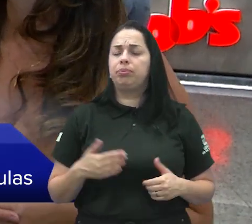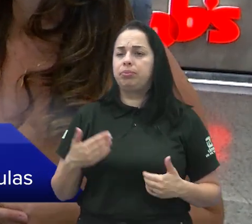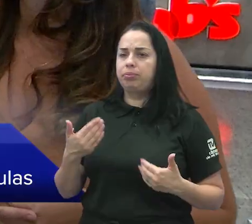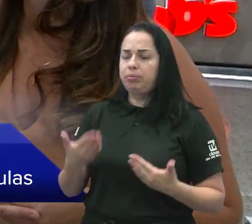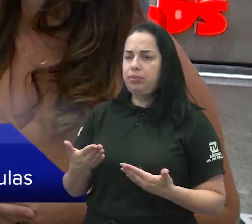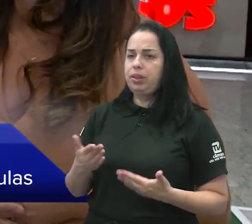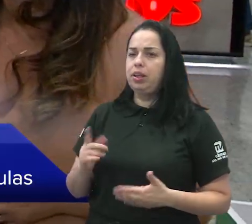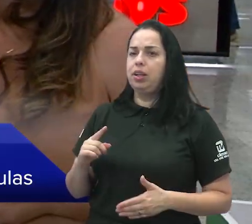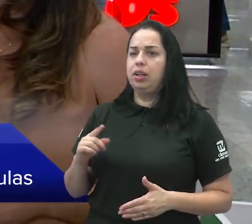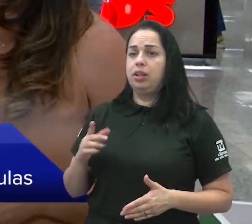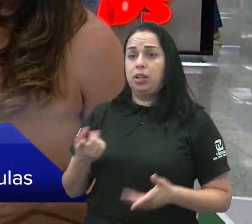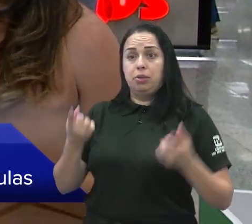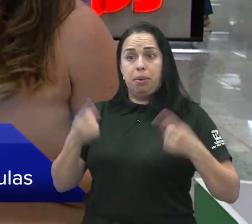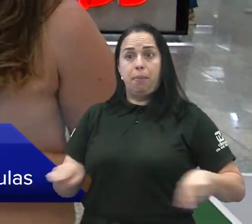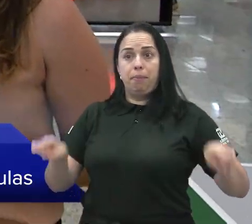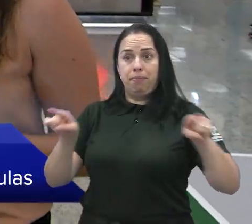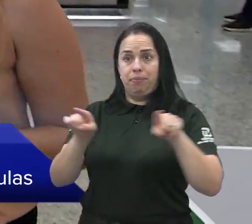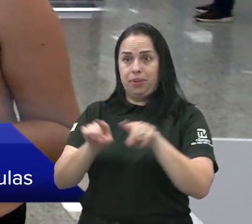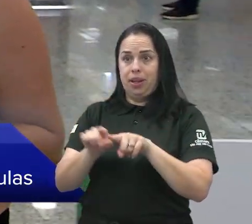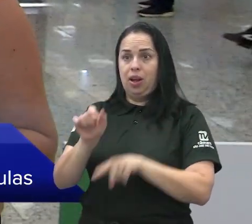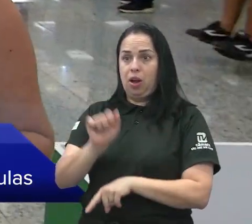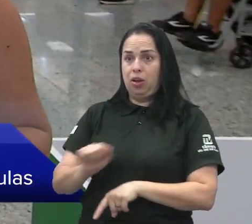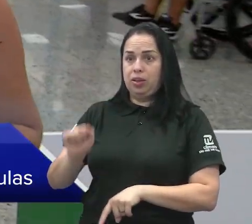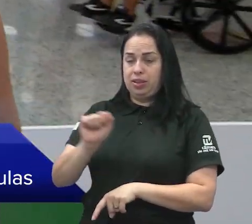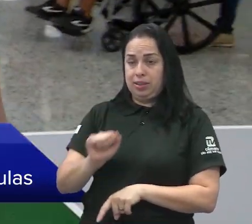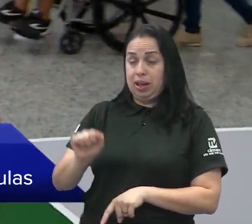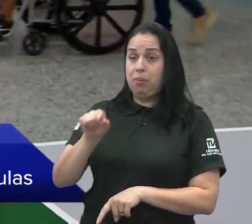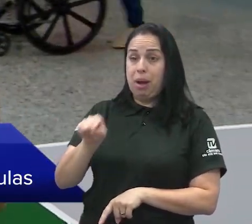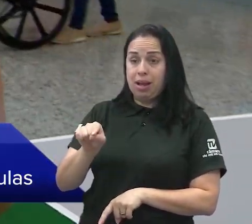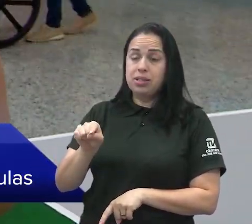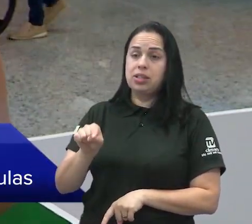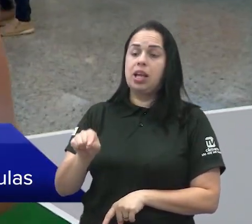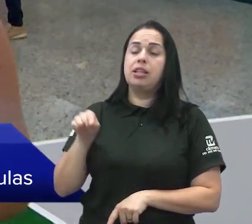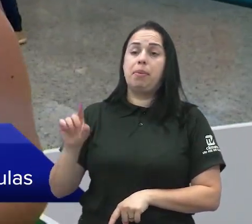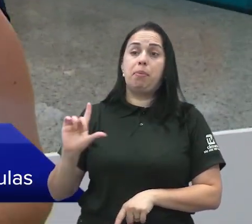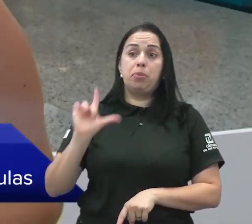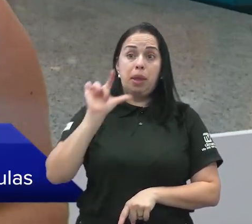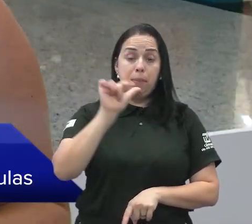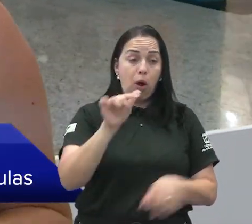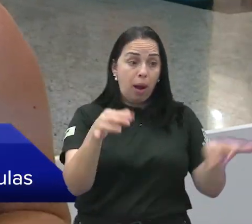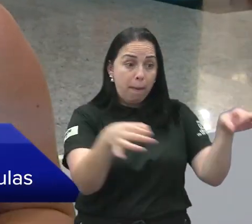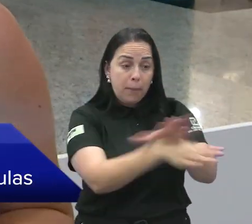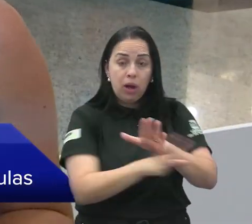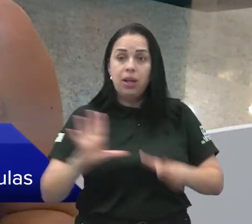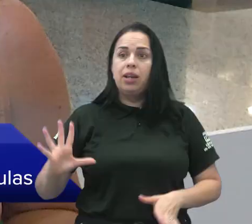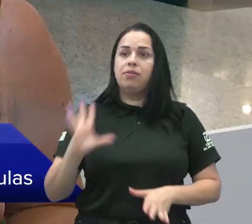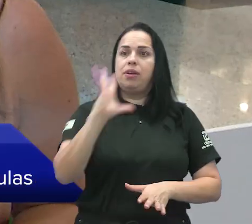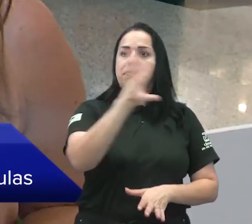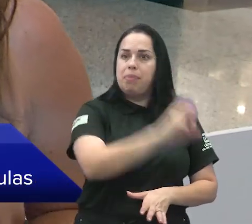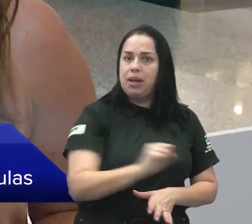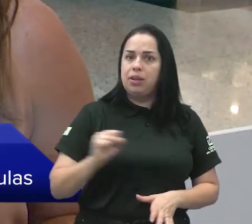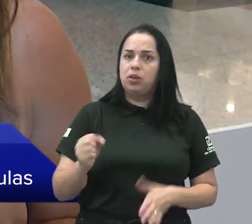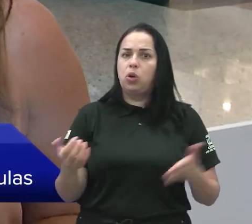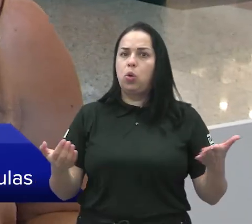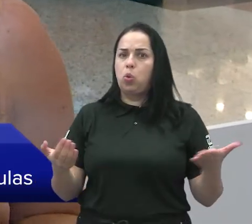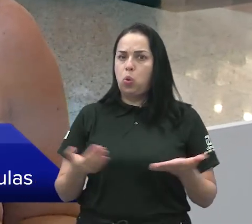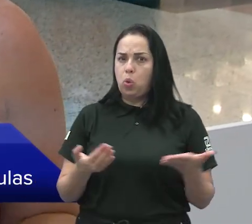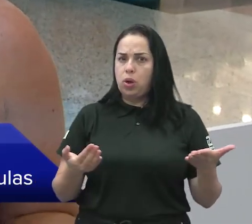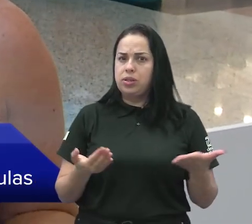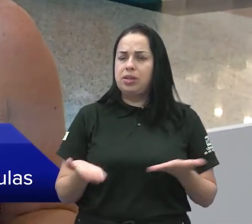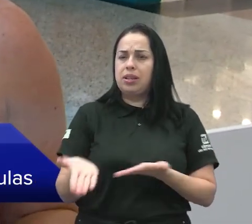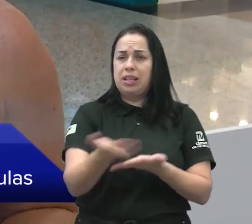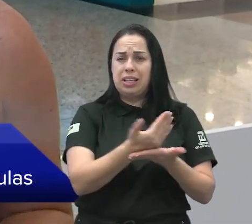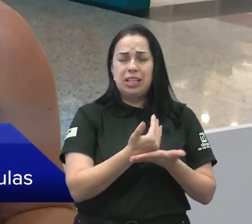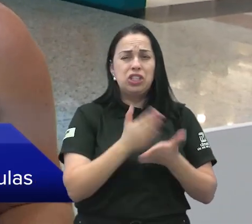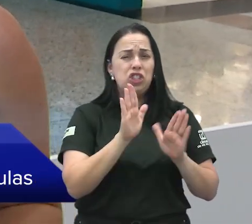materiais que vocês arrecadaram? Então, nós fizemos uma parceria com a ONG chamada Passarte, eles vêm retirar todo esse material. A gente acredita que hoje a